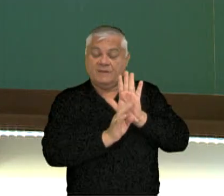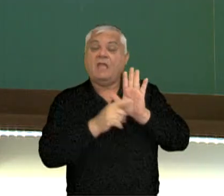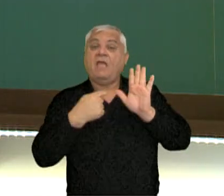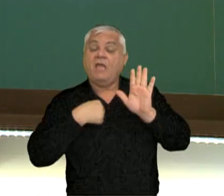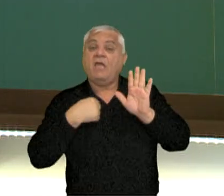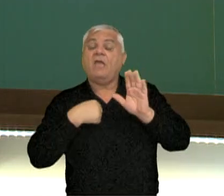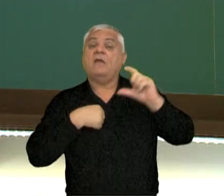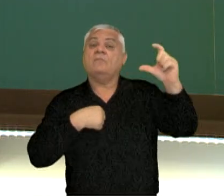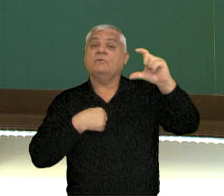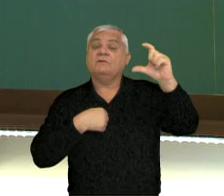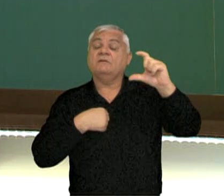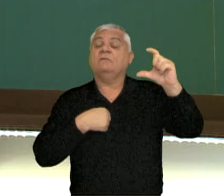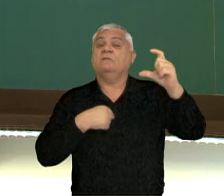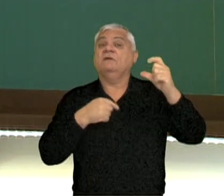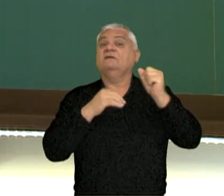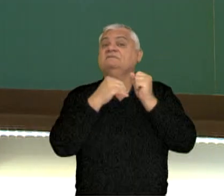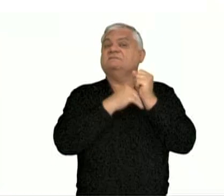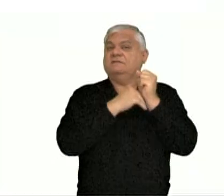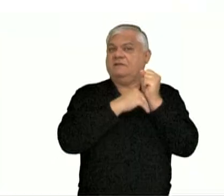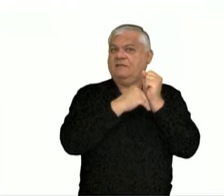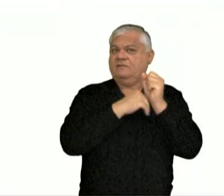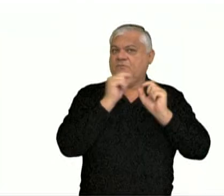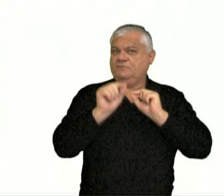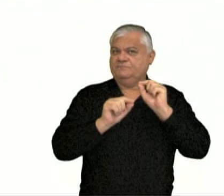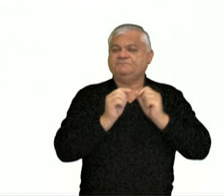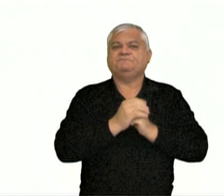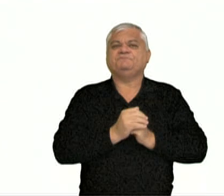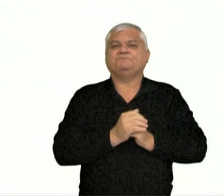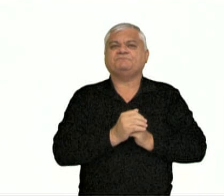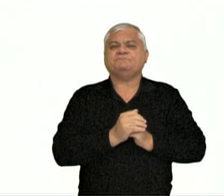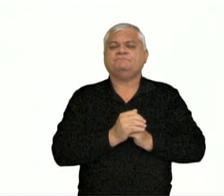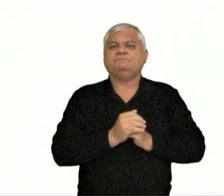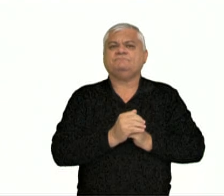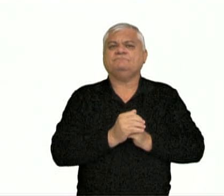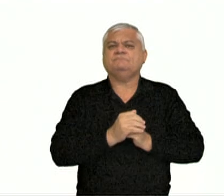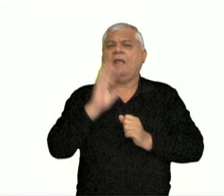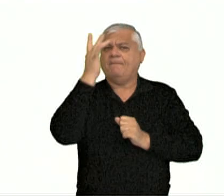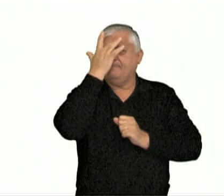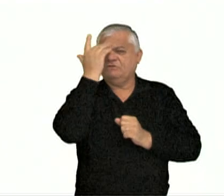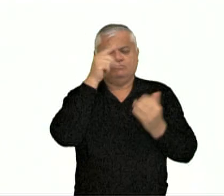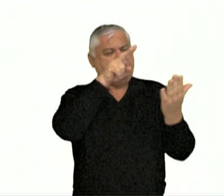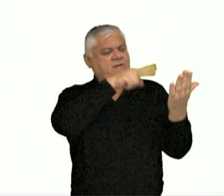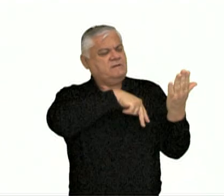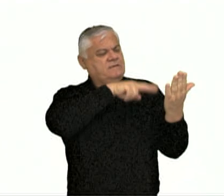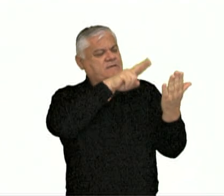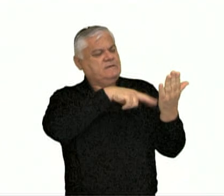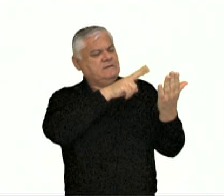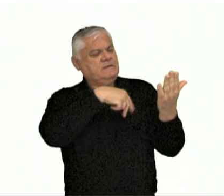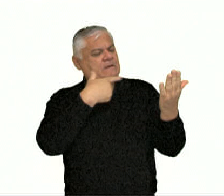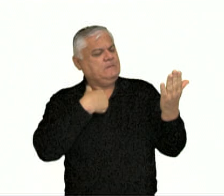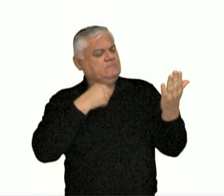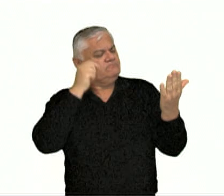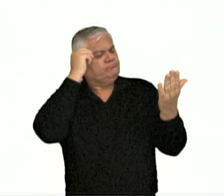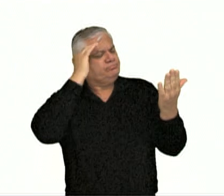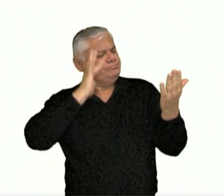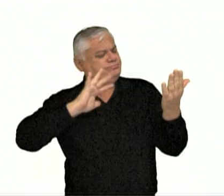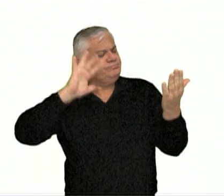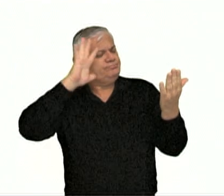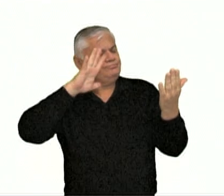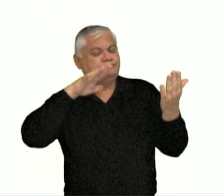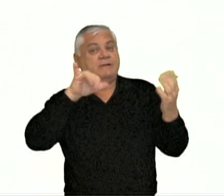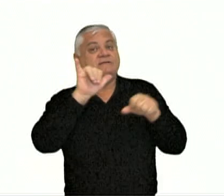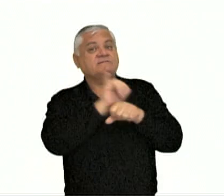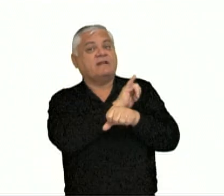do conto A Causa Secreta de Machado de Assis, em que o leitor é levado, por meio de estratégias